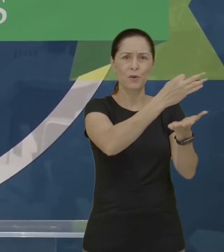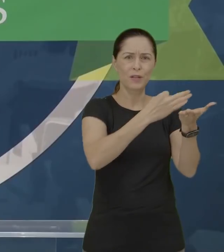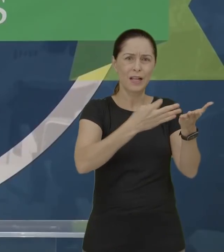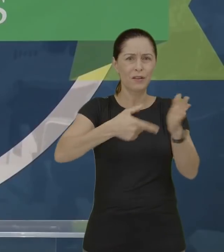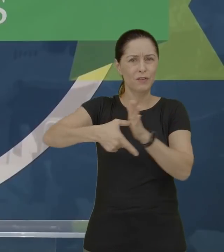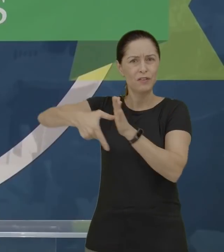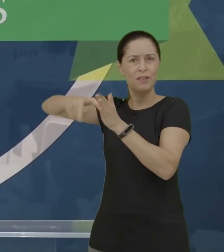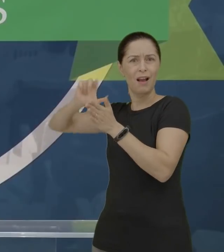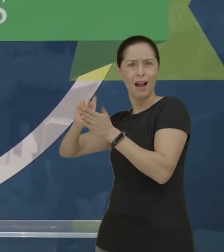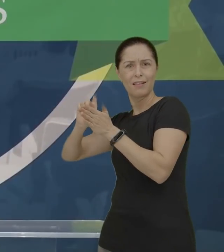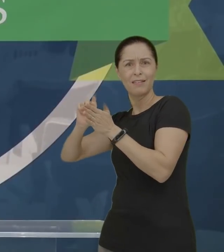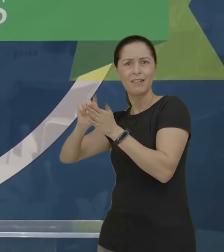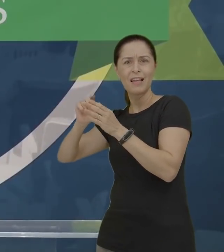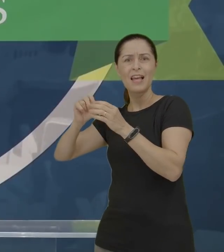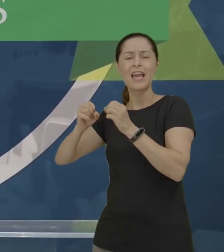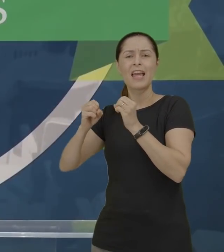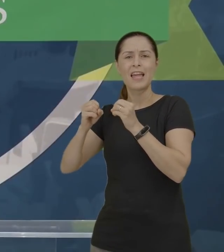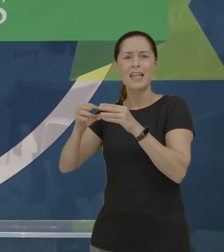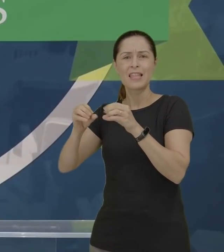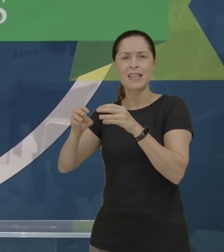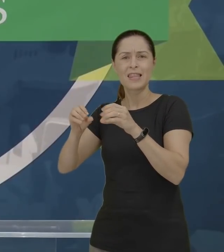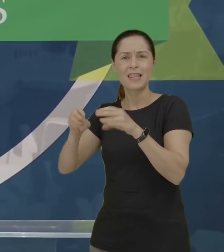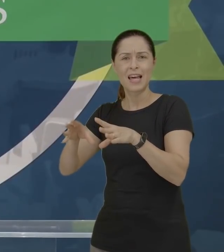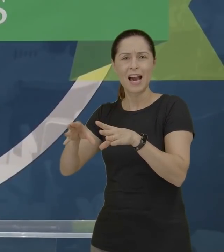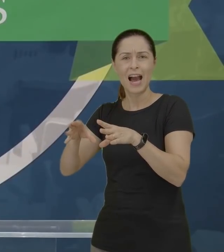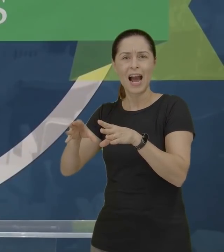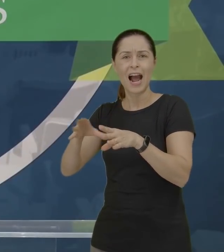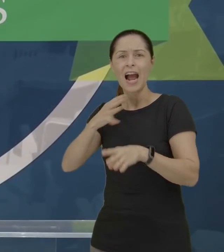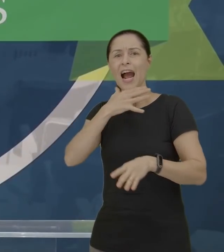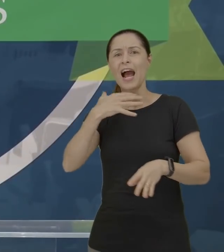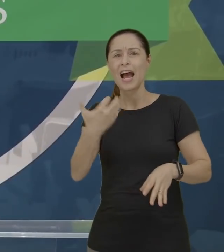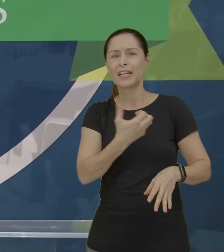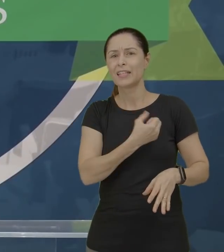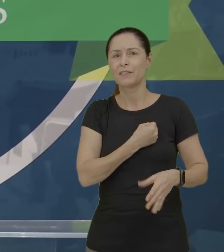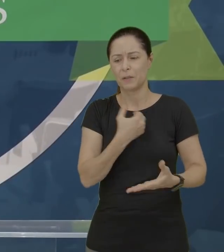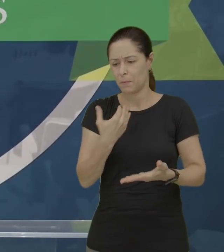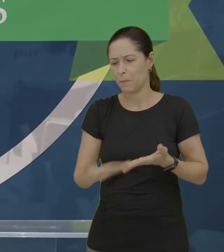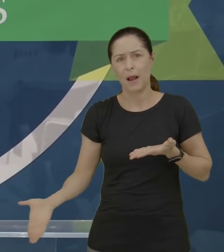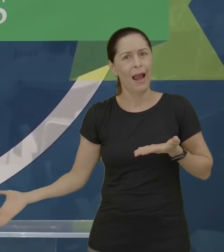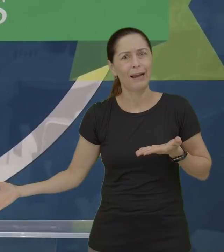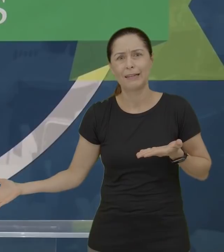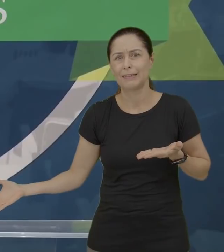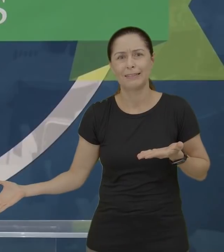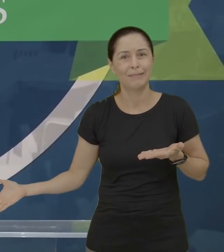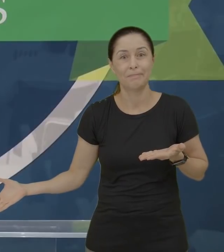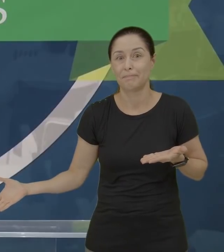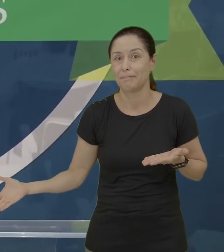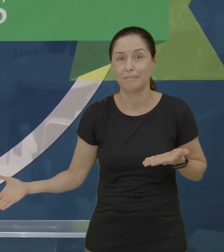anterior estar ensinando a perda da salvação.